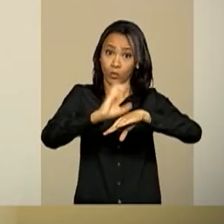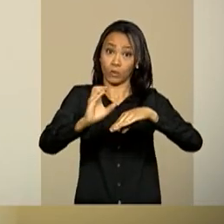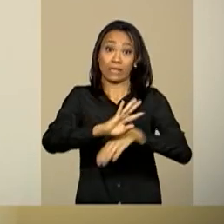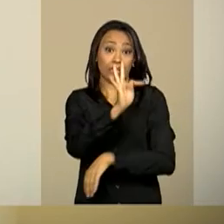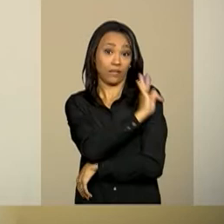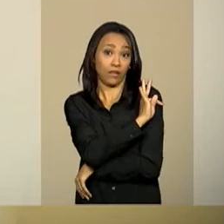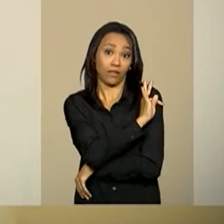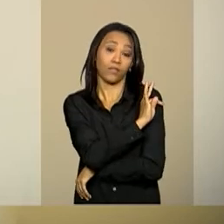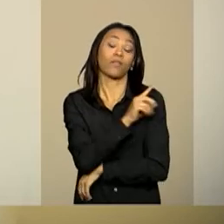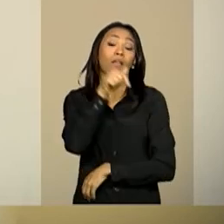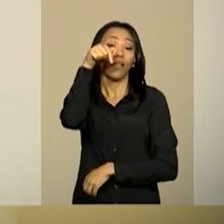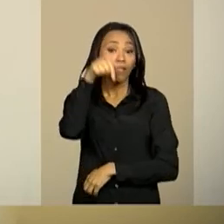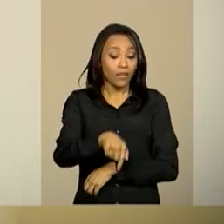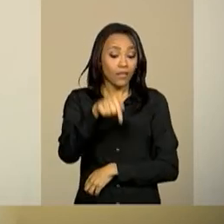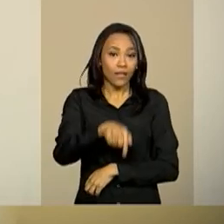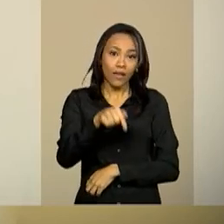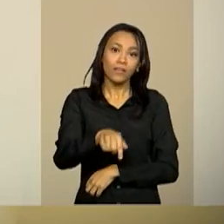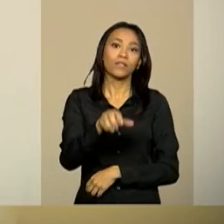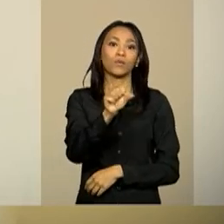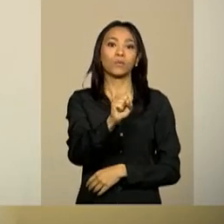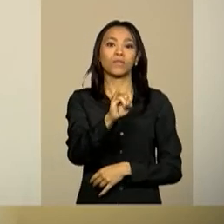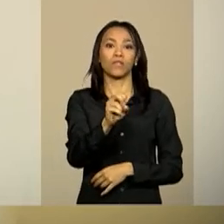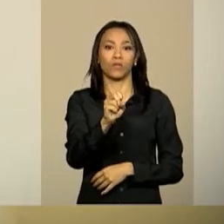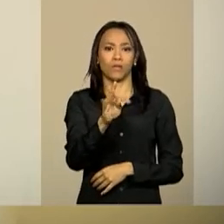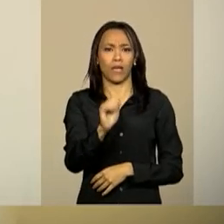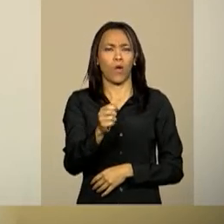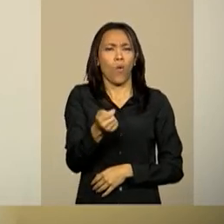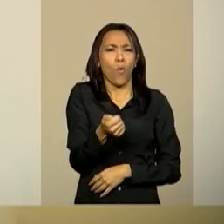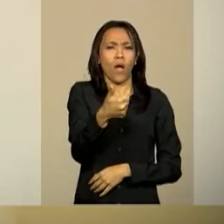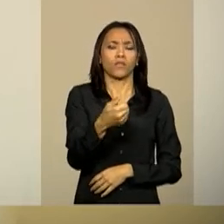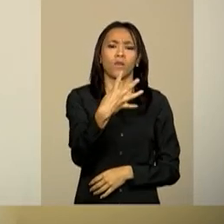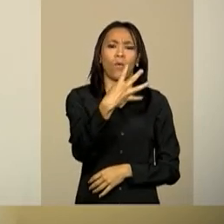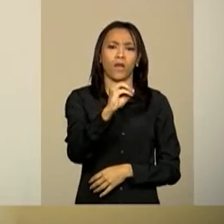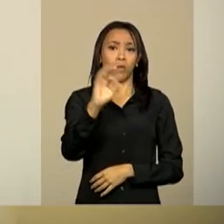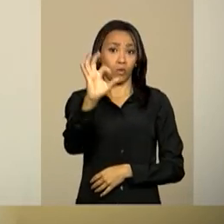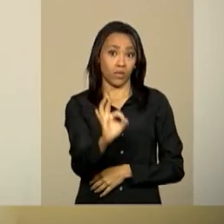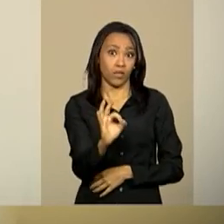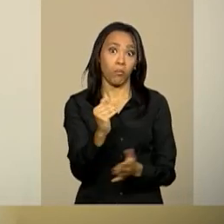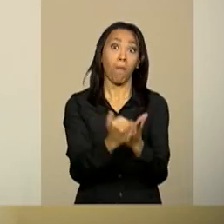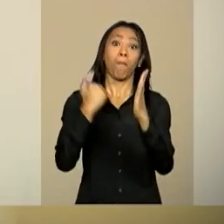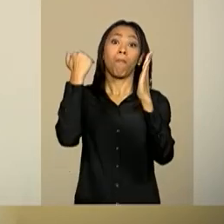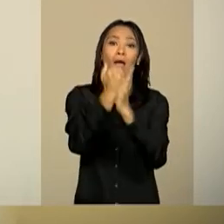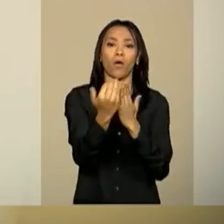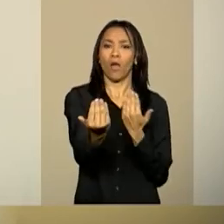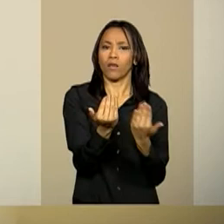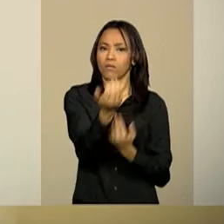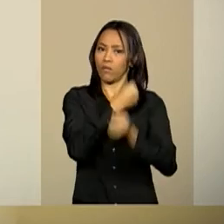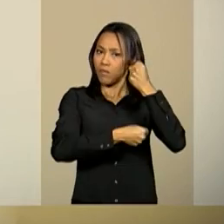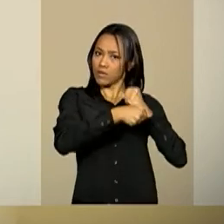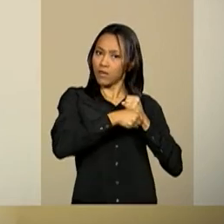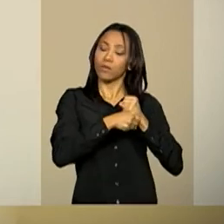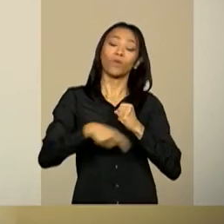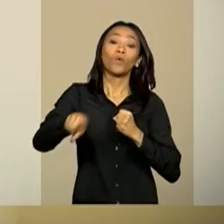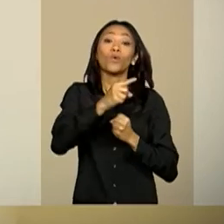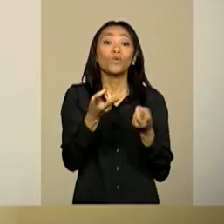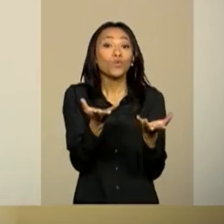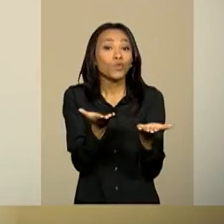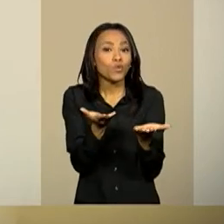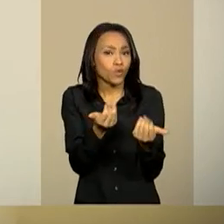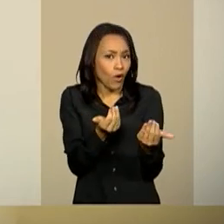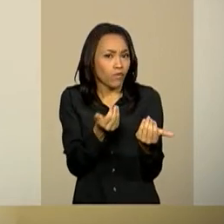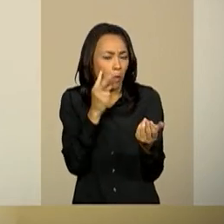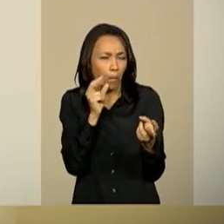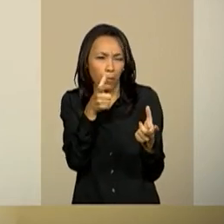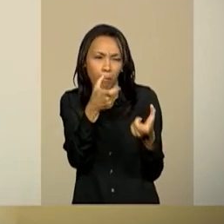foi nessa edição do Sisutec quase quarenta por cento maior que no ano passado os jovens percebem que